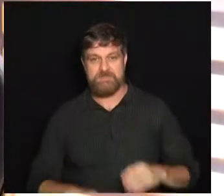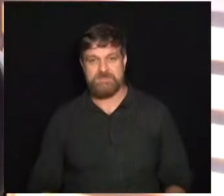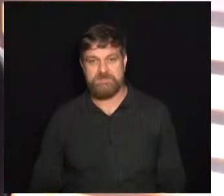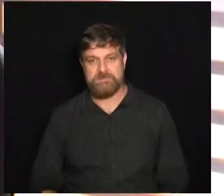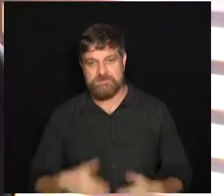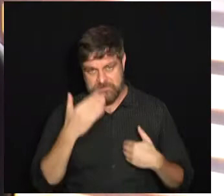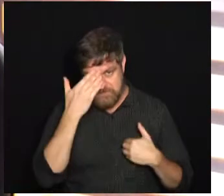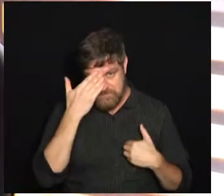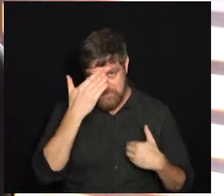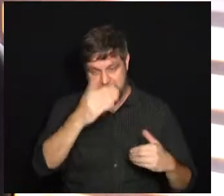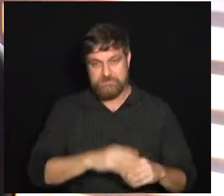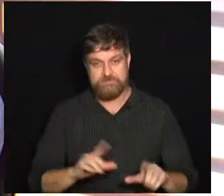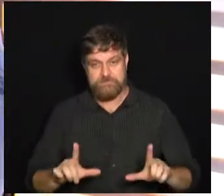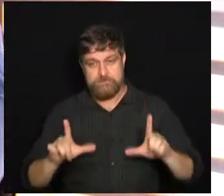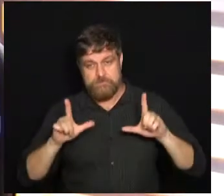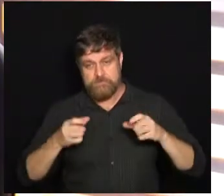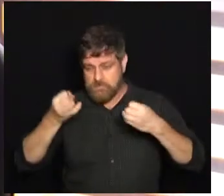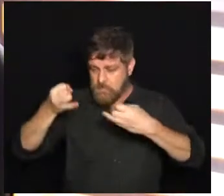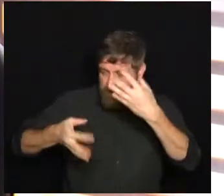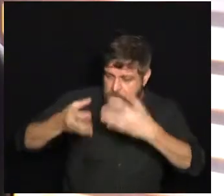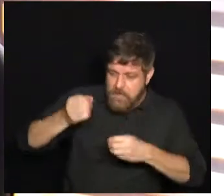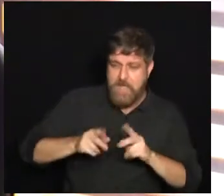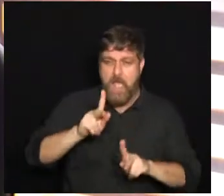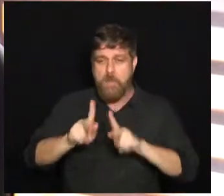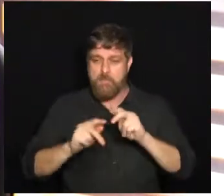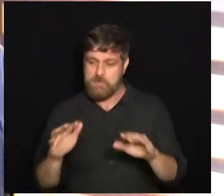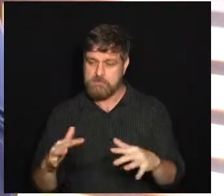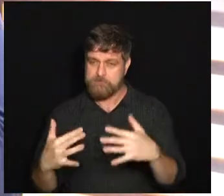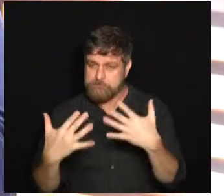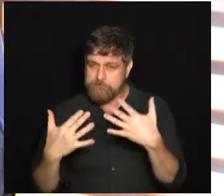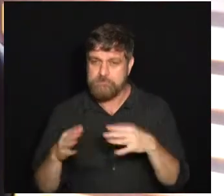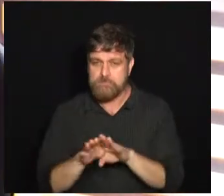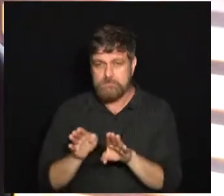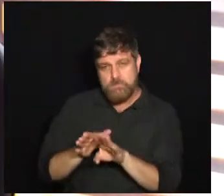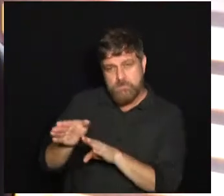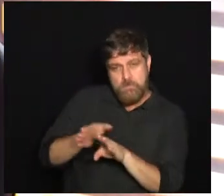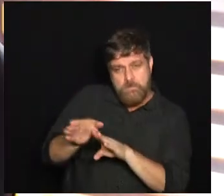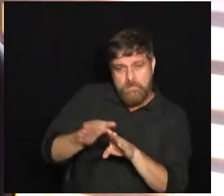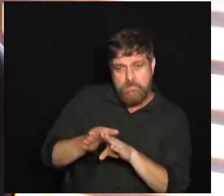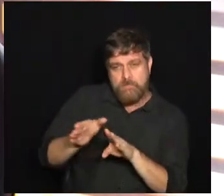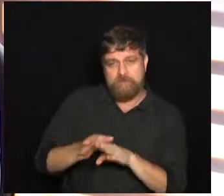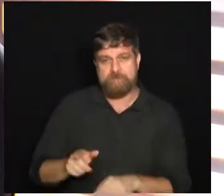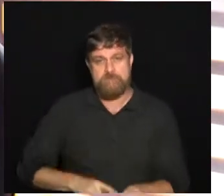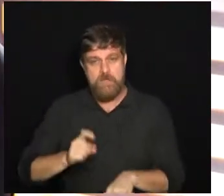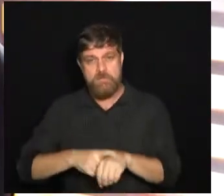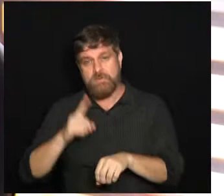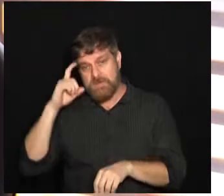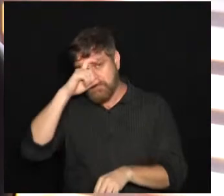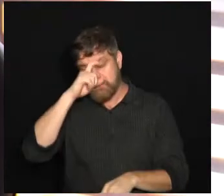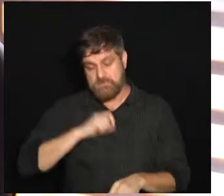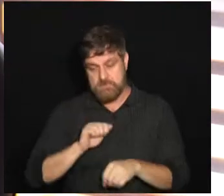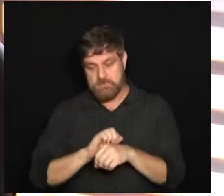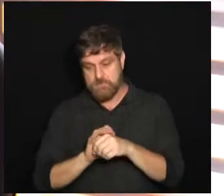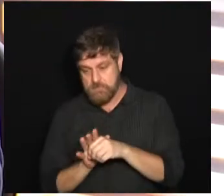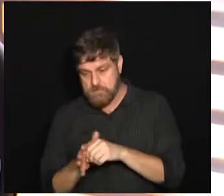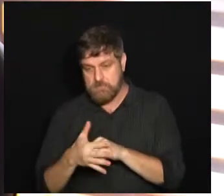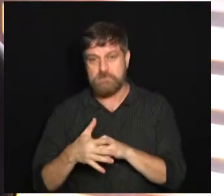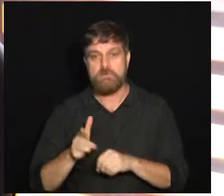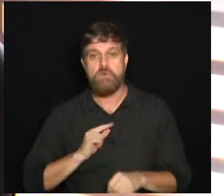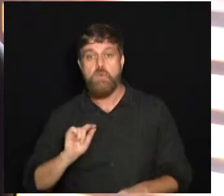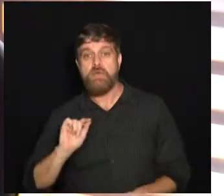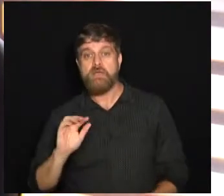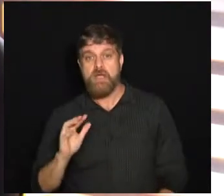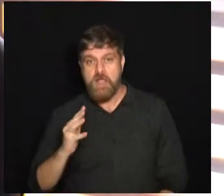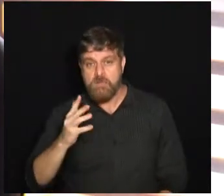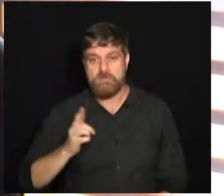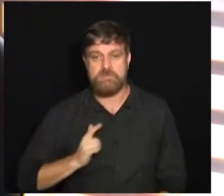Muito obrigado pela oportunidade de explicar para a população, orientar a população nesse momento tão difícil dessa pandemia, os reflexos